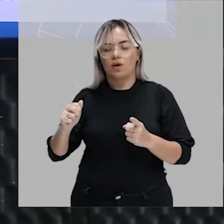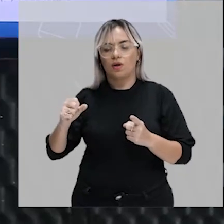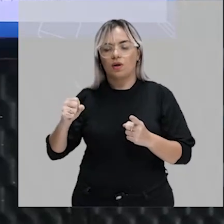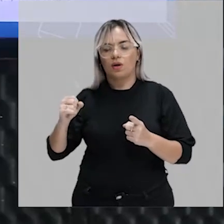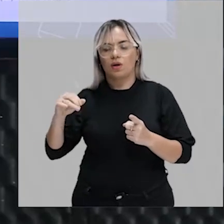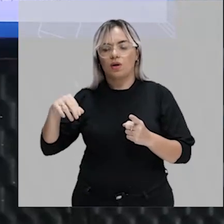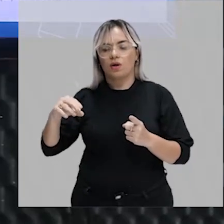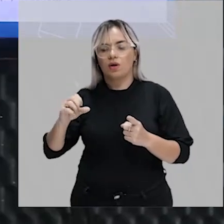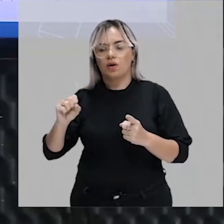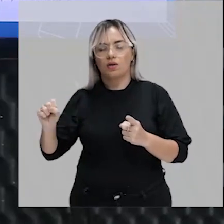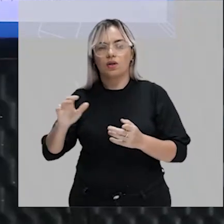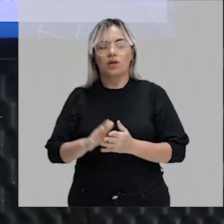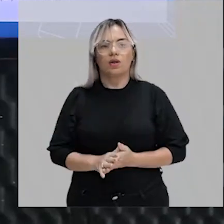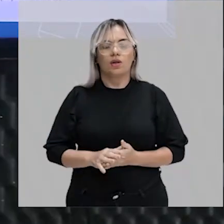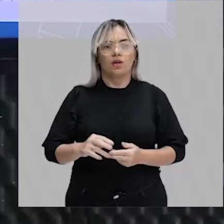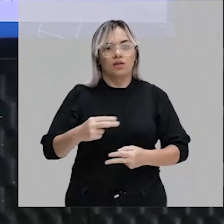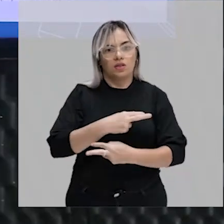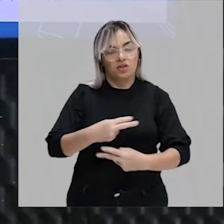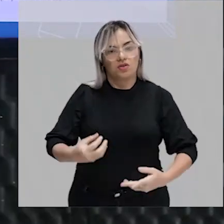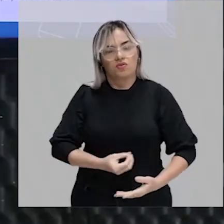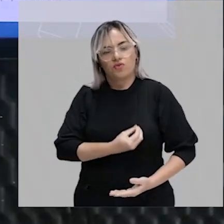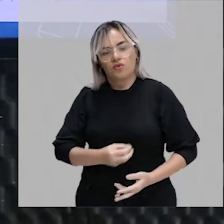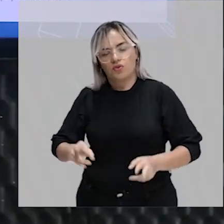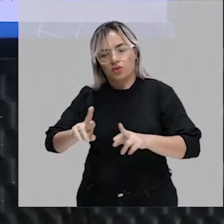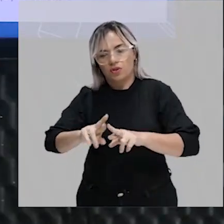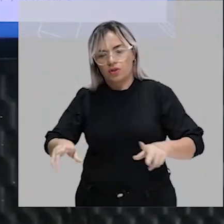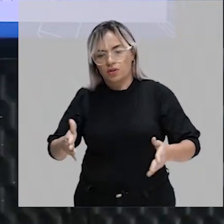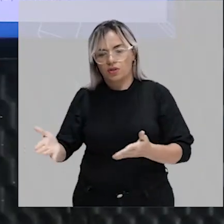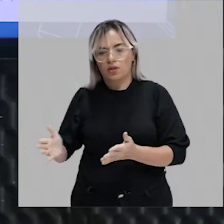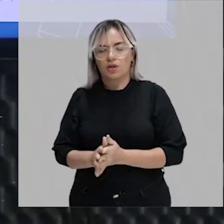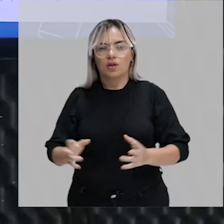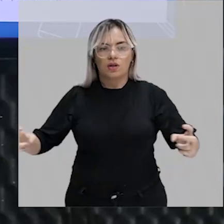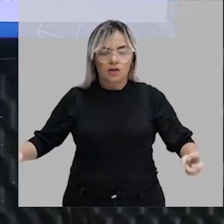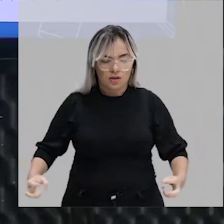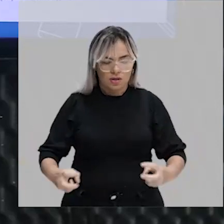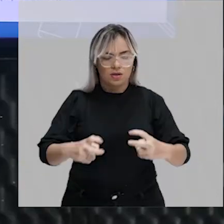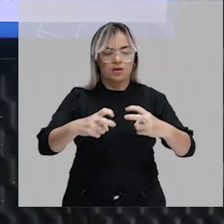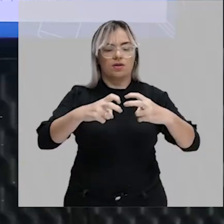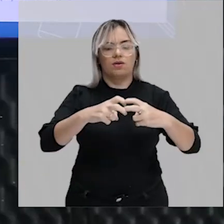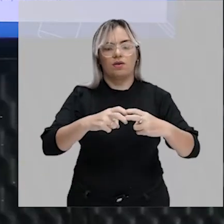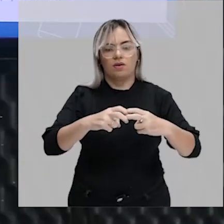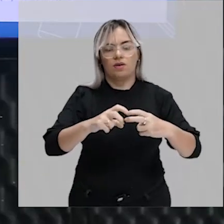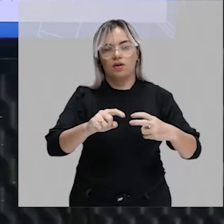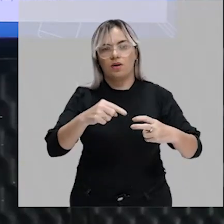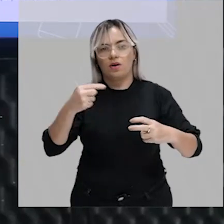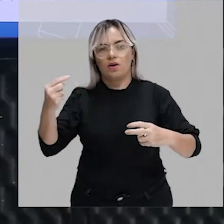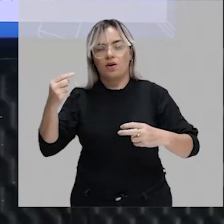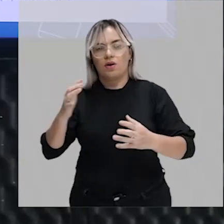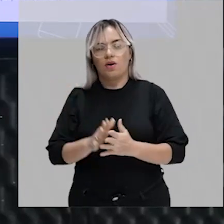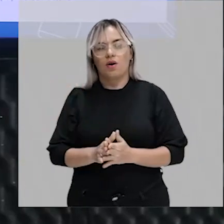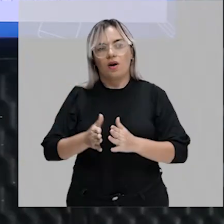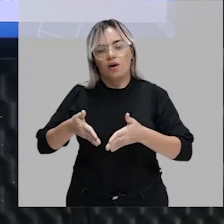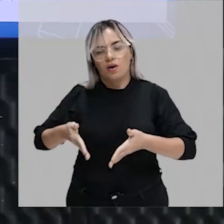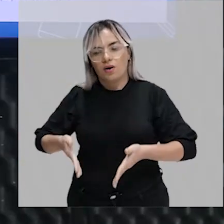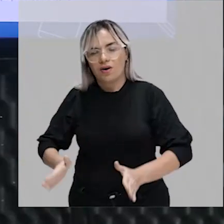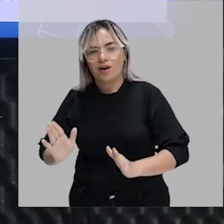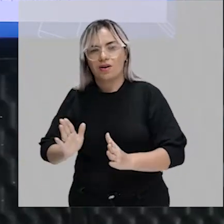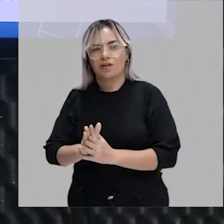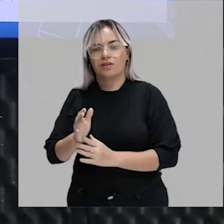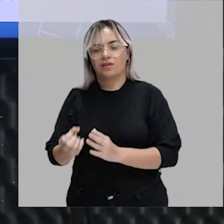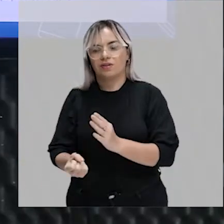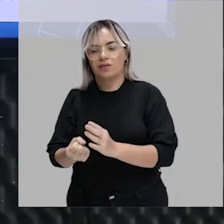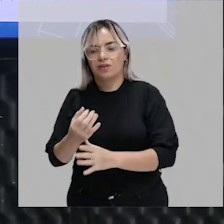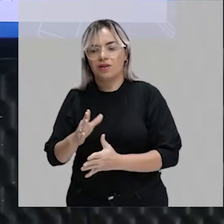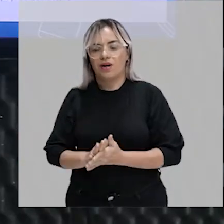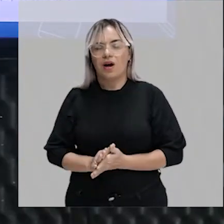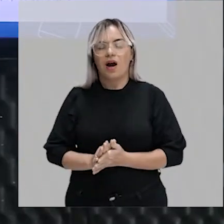diferentes. E vejam, quando eles se acasalam, eles vão gerar a mula